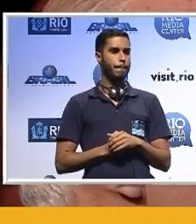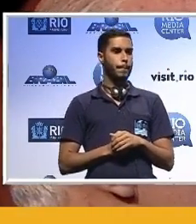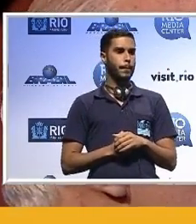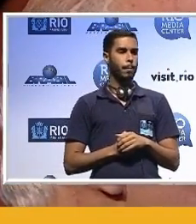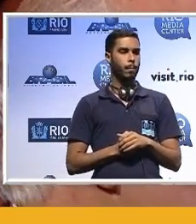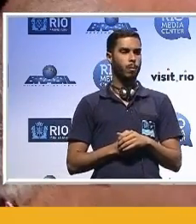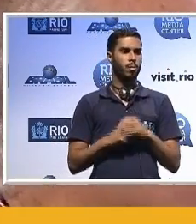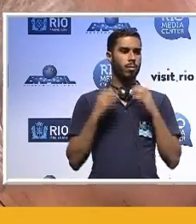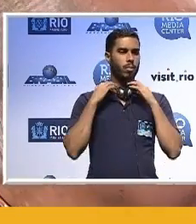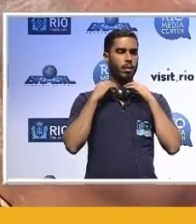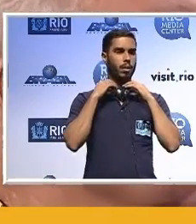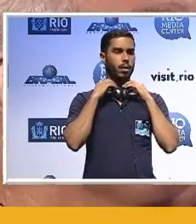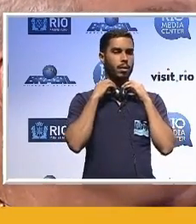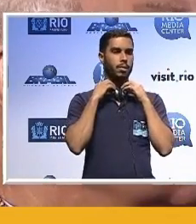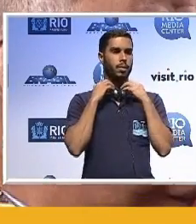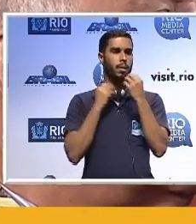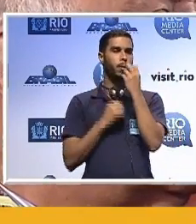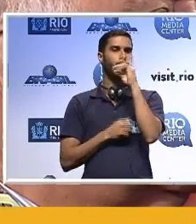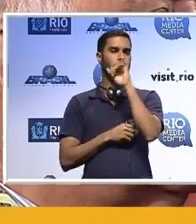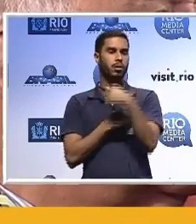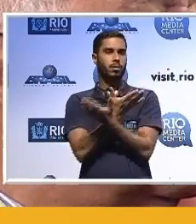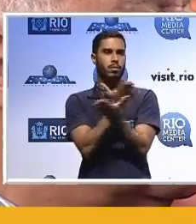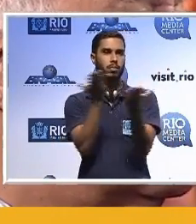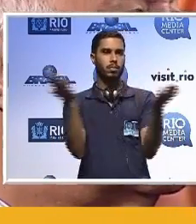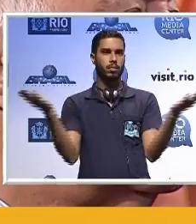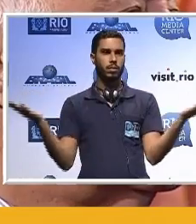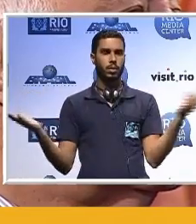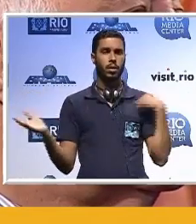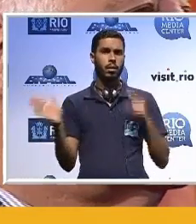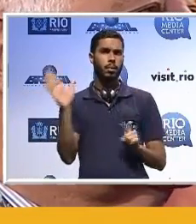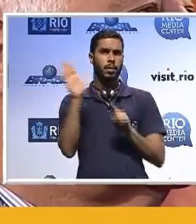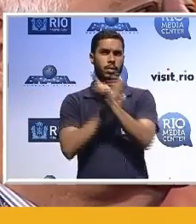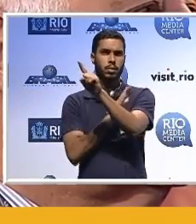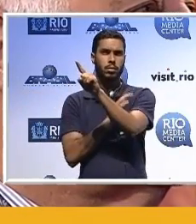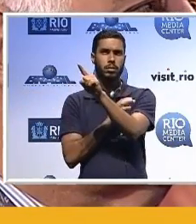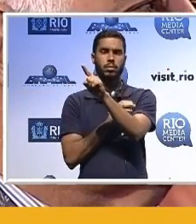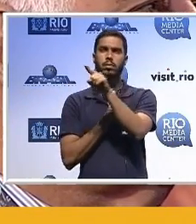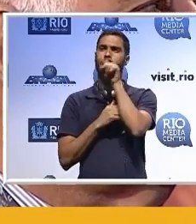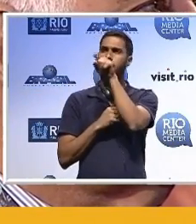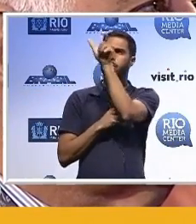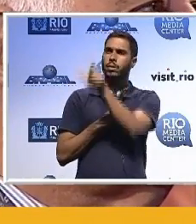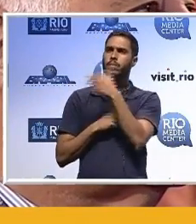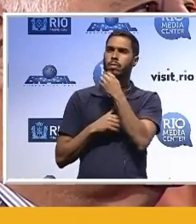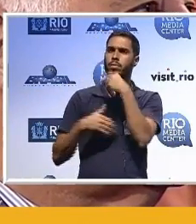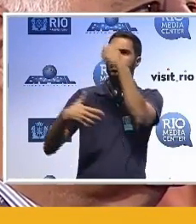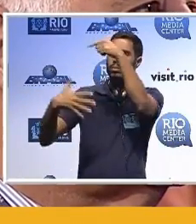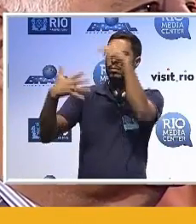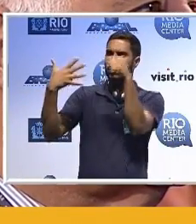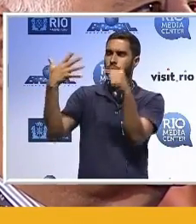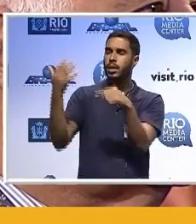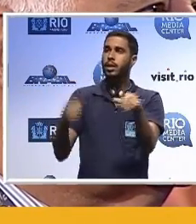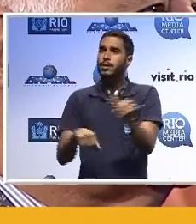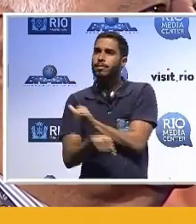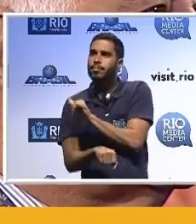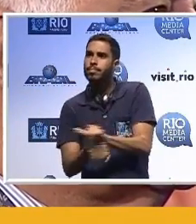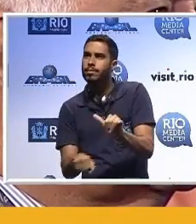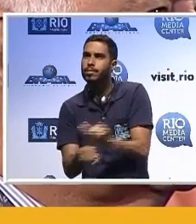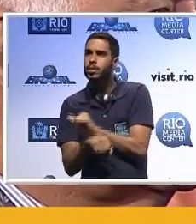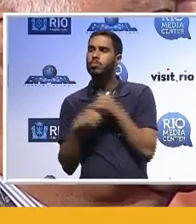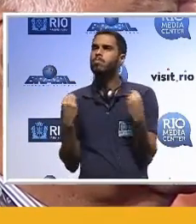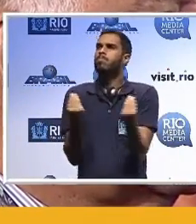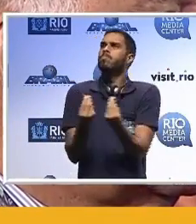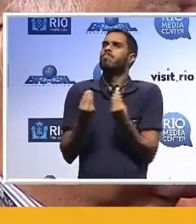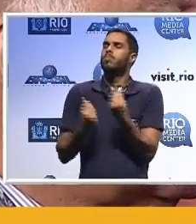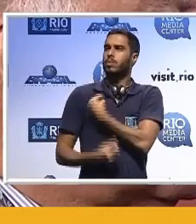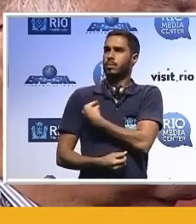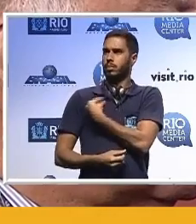Bom dia, ministro. Bom dia a todos. Eu queria saber o seguinte, eu queria que o senhor detalhasse, ministro, que outras estratégias de sensibilização existem?